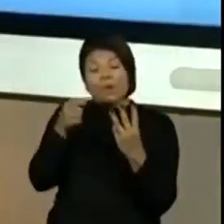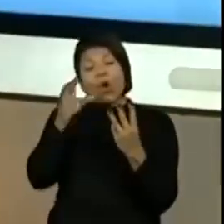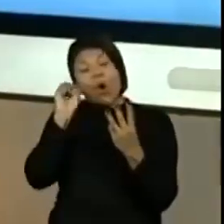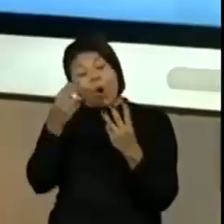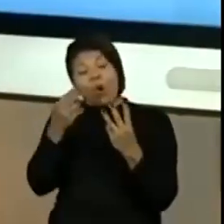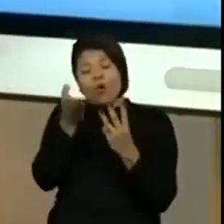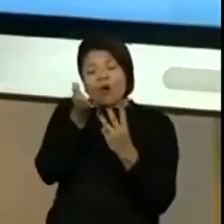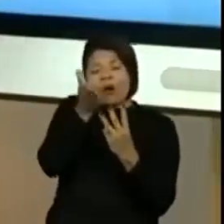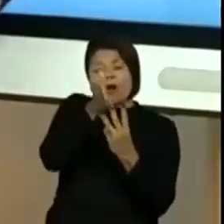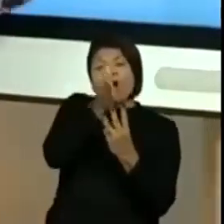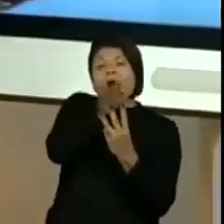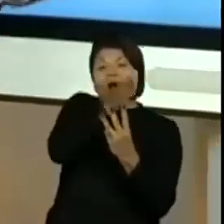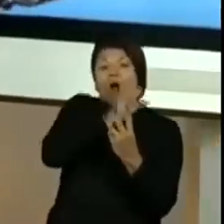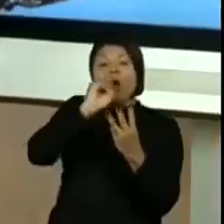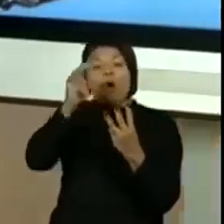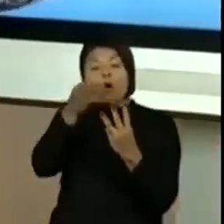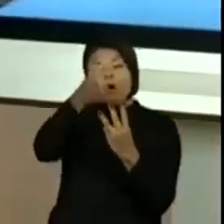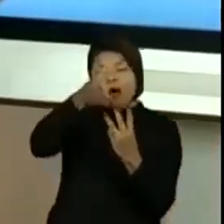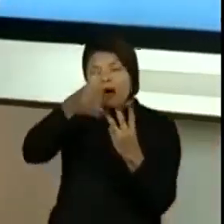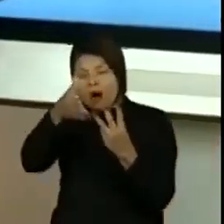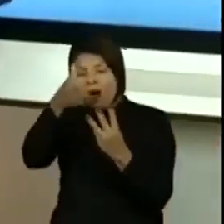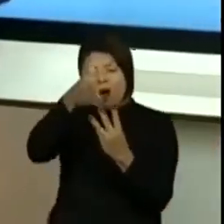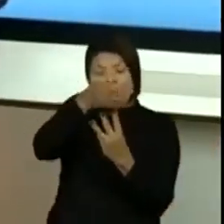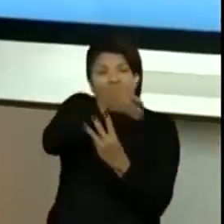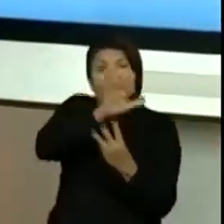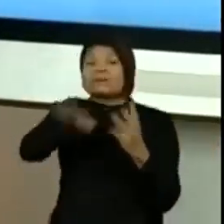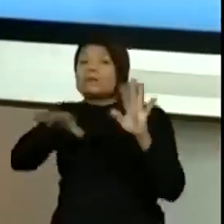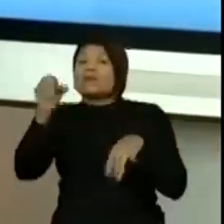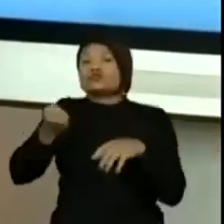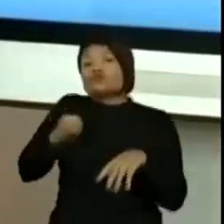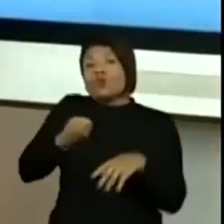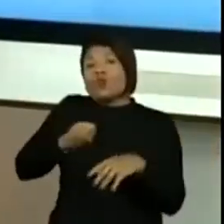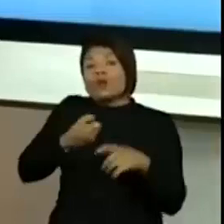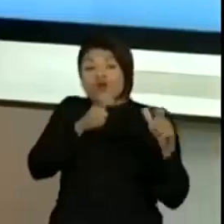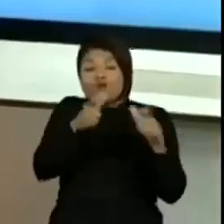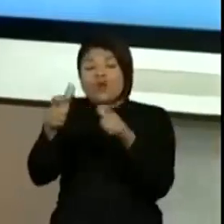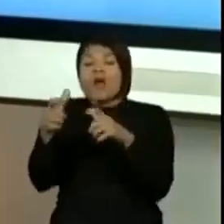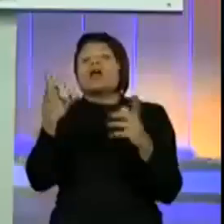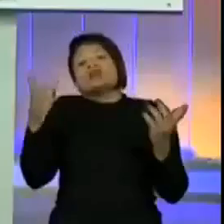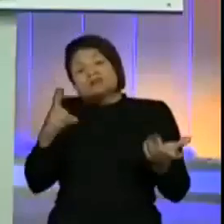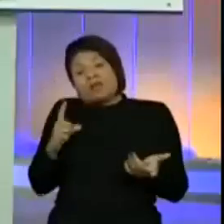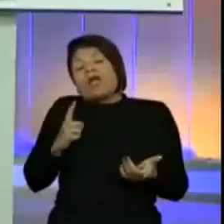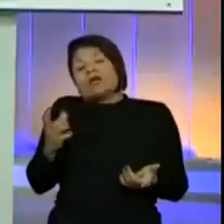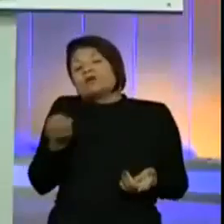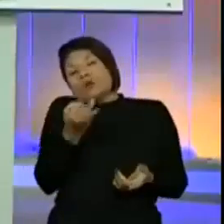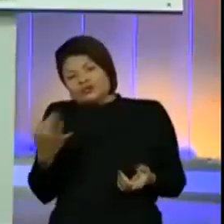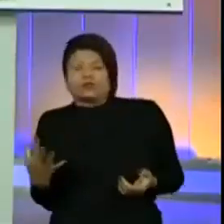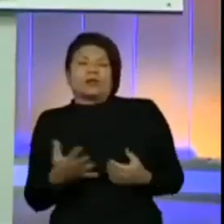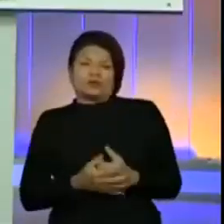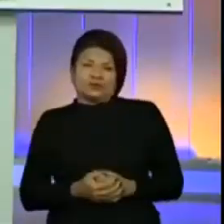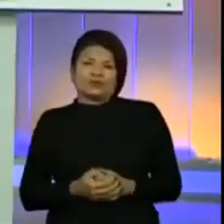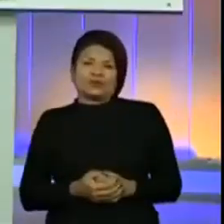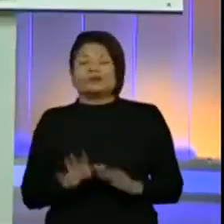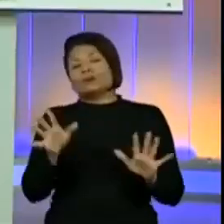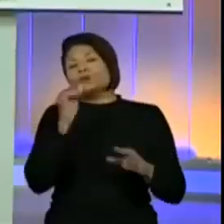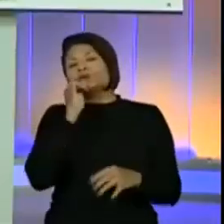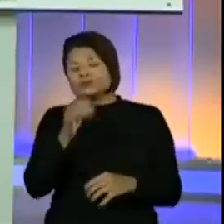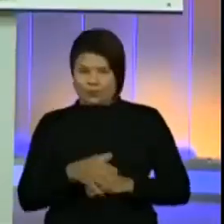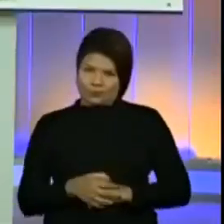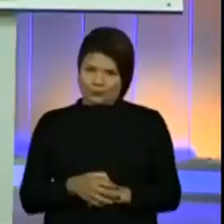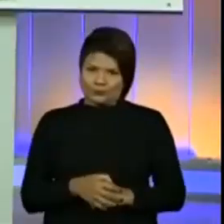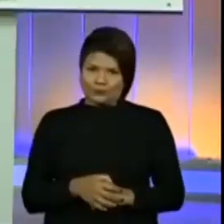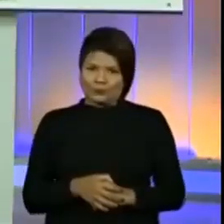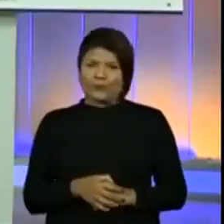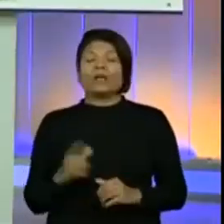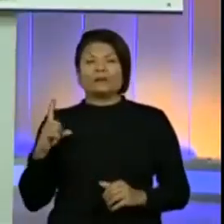acordo com a posição dos meus algarismos, eu vou ter uma determinada quantidade. Então, por exemplo,